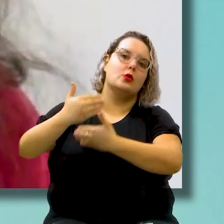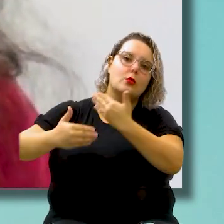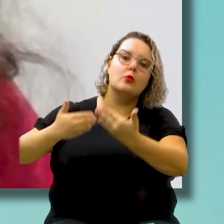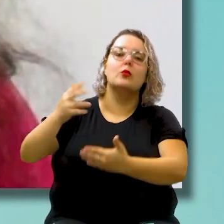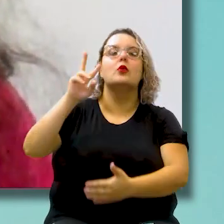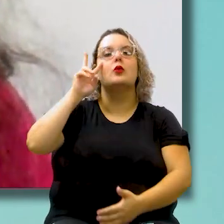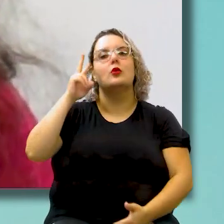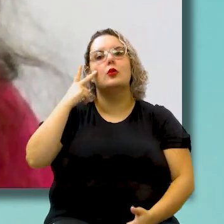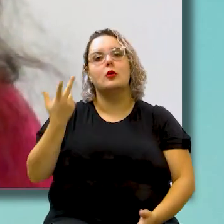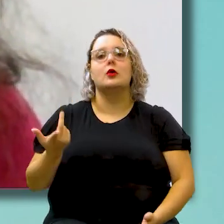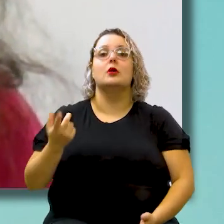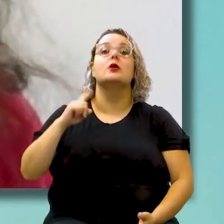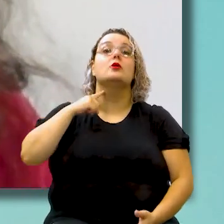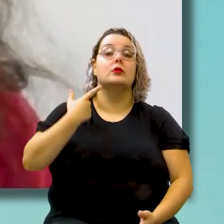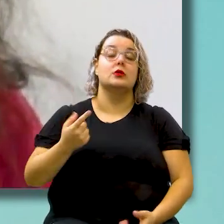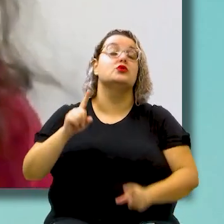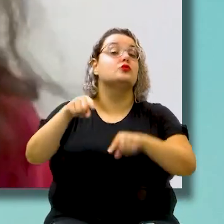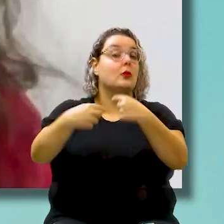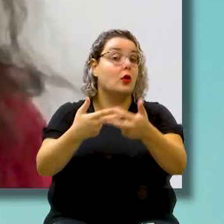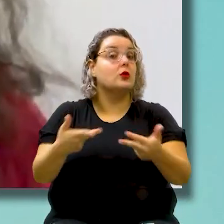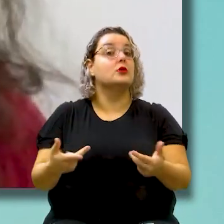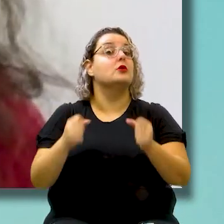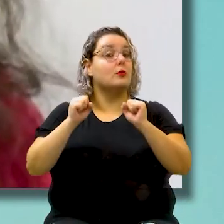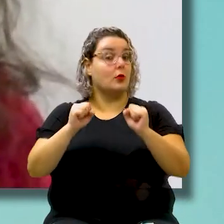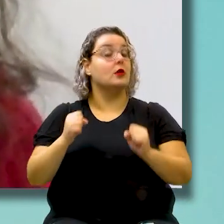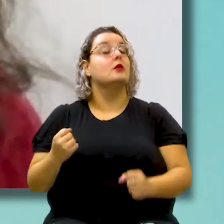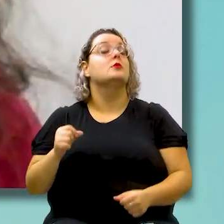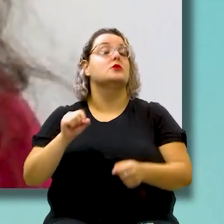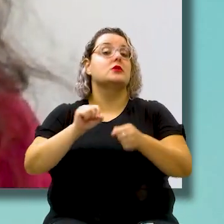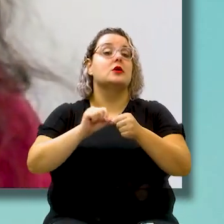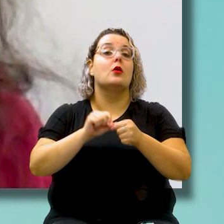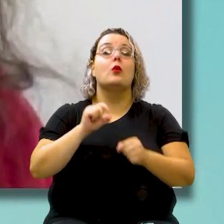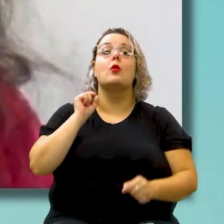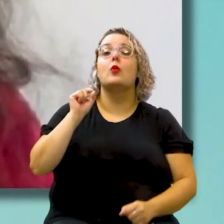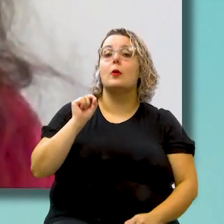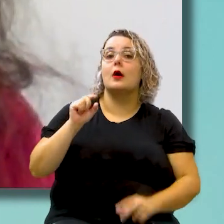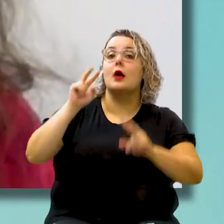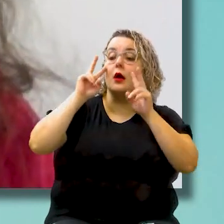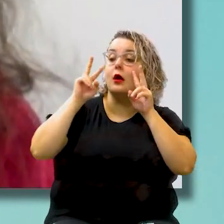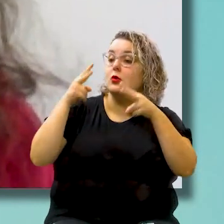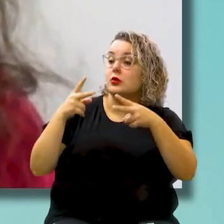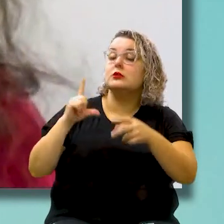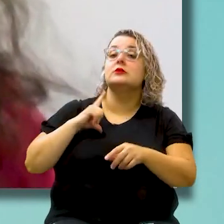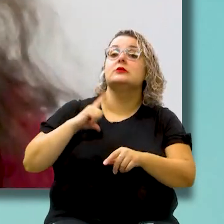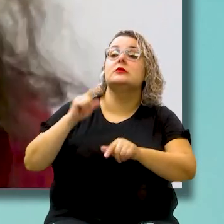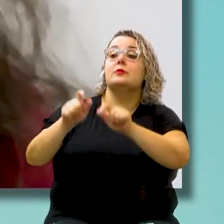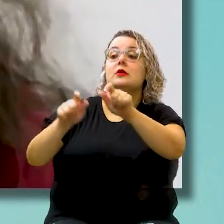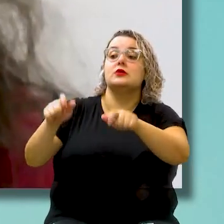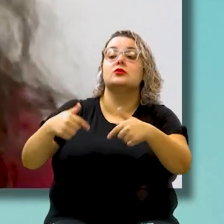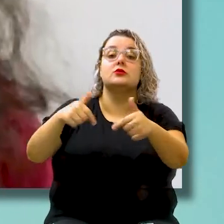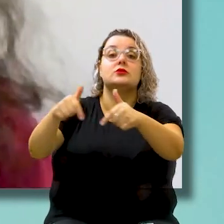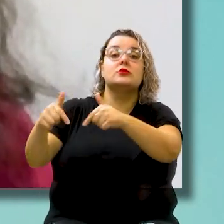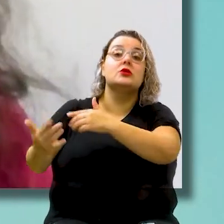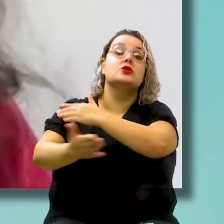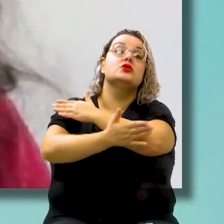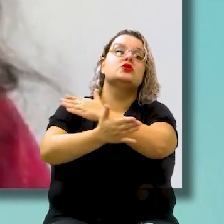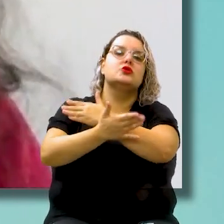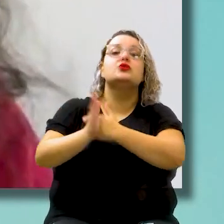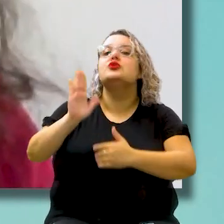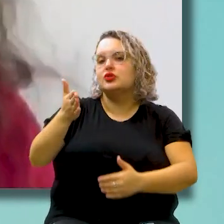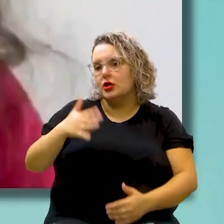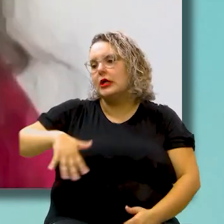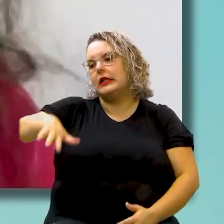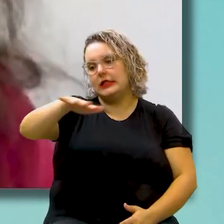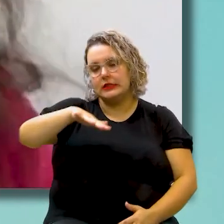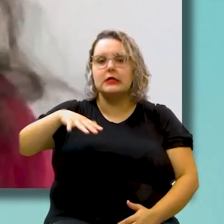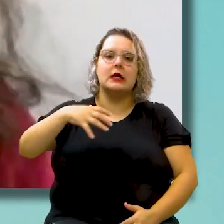industrial e mudar também o seu descarte. Outra coisa muito importante que nós podemos fazer é reconhecer, por exemplo, que existem trabalhadores que nos ajudam